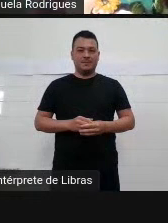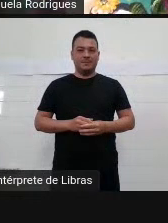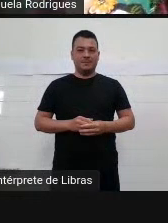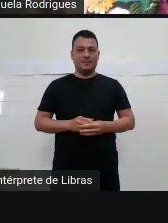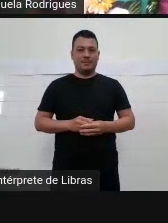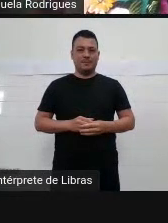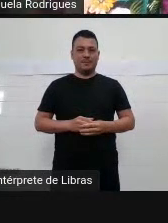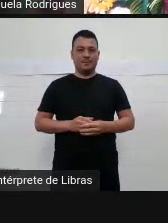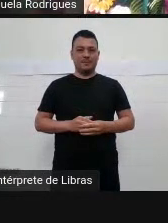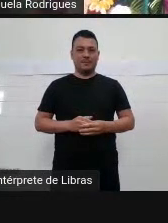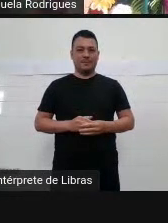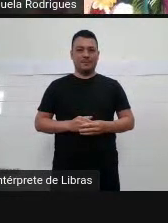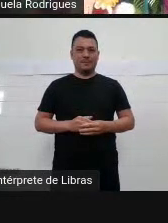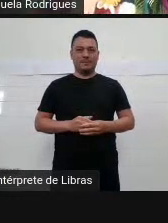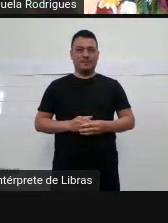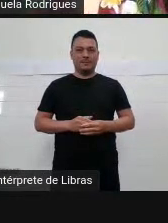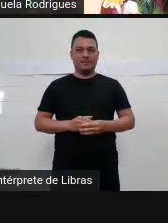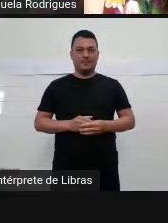Obrigada.